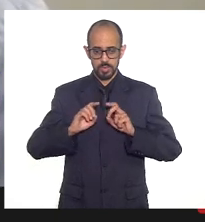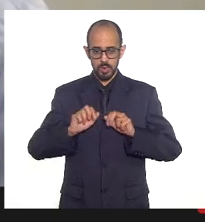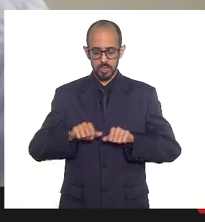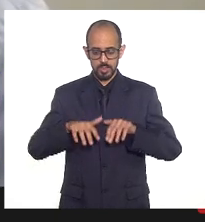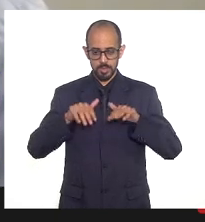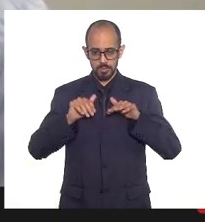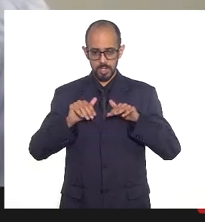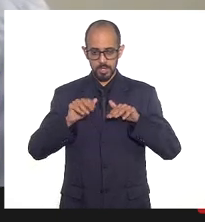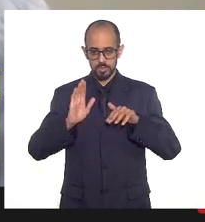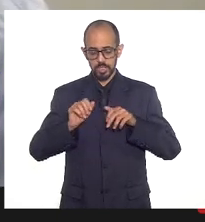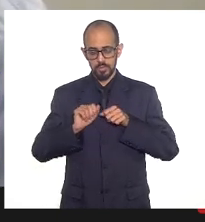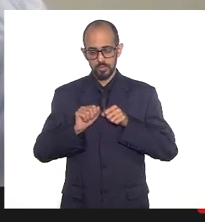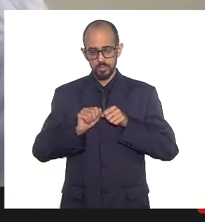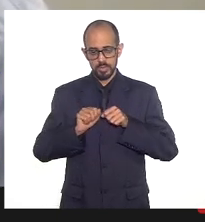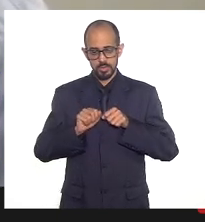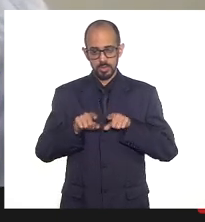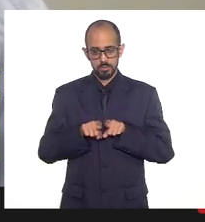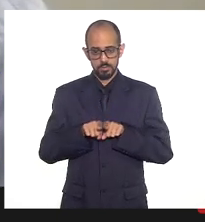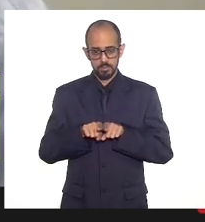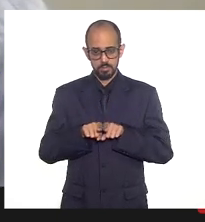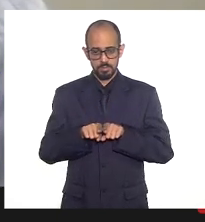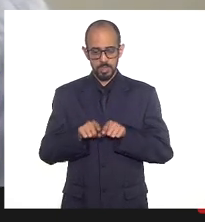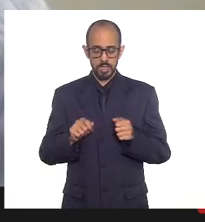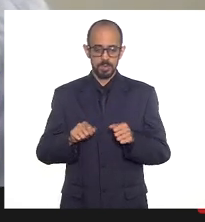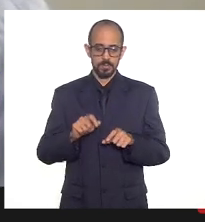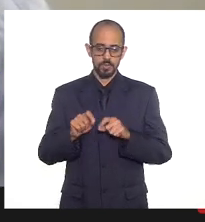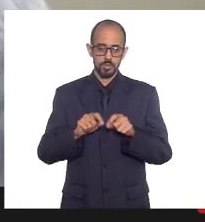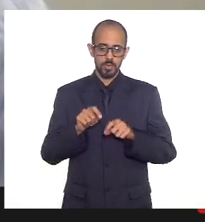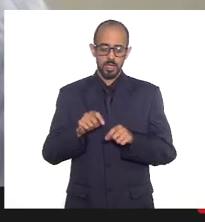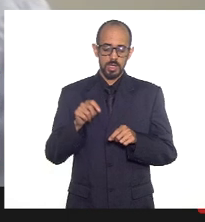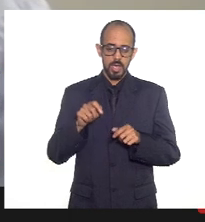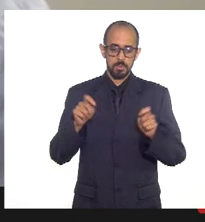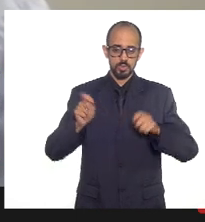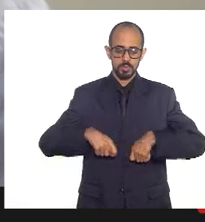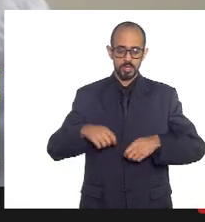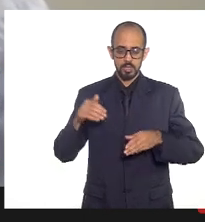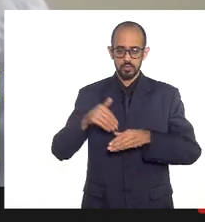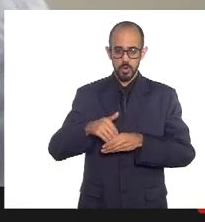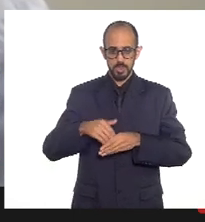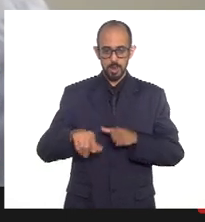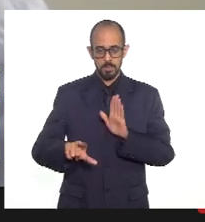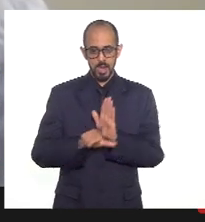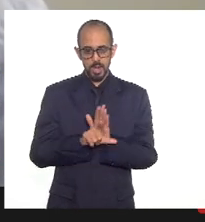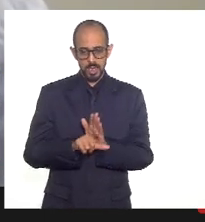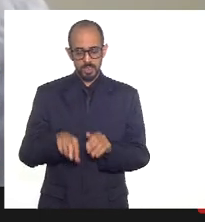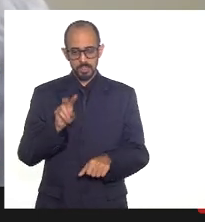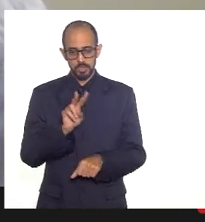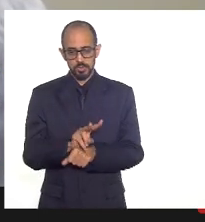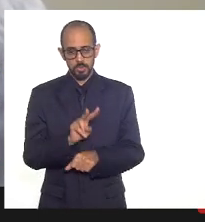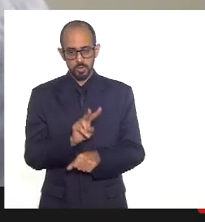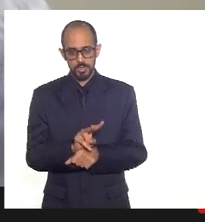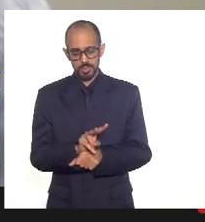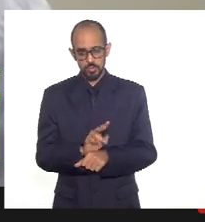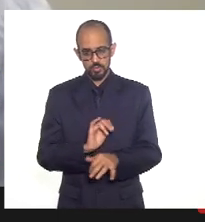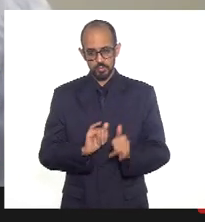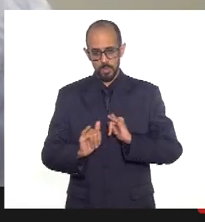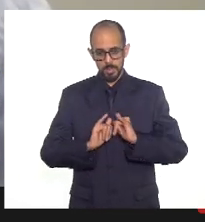presidi uma audiência pública sobre o tema, que é a possibilidade de votarmos na Assembleia uma lei estadual de proteção de dados. Então, a gente